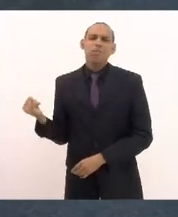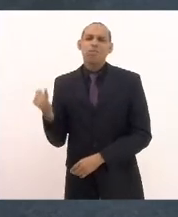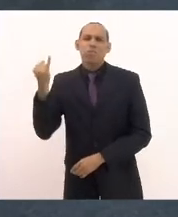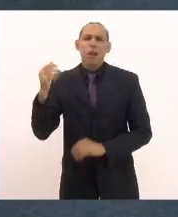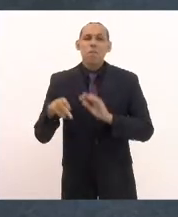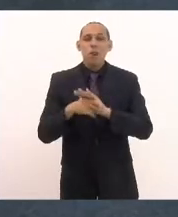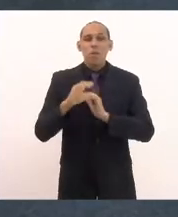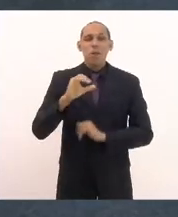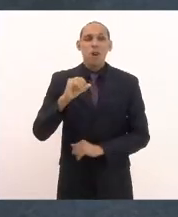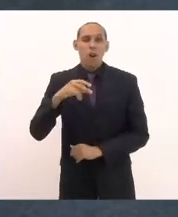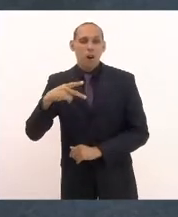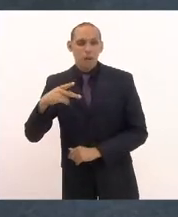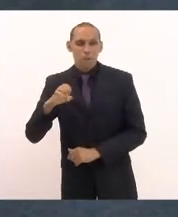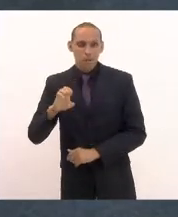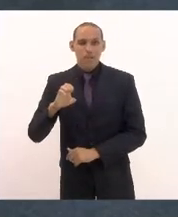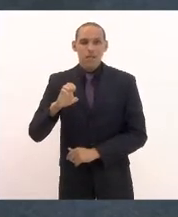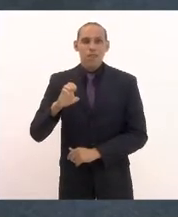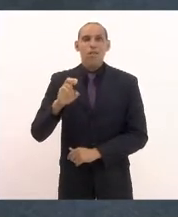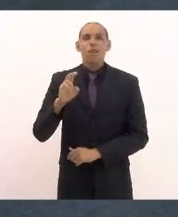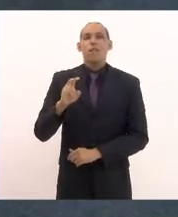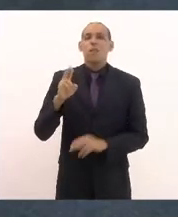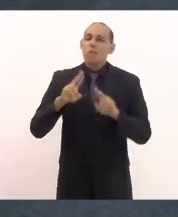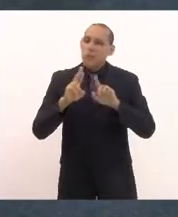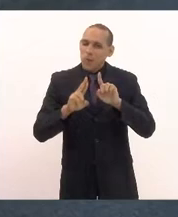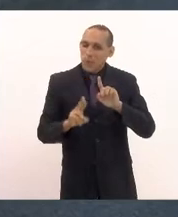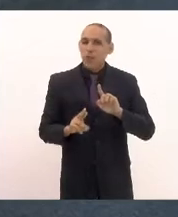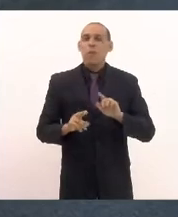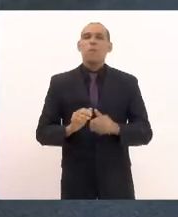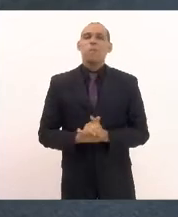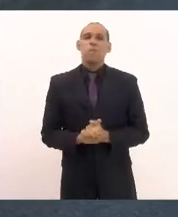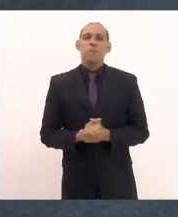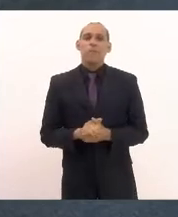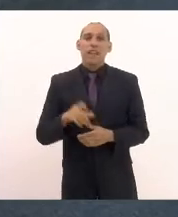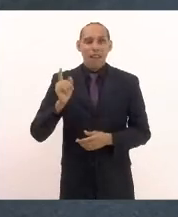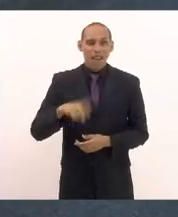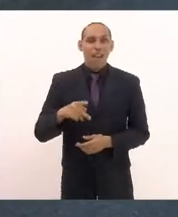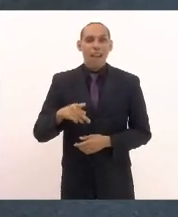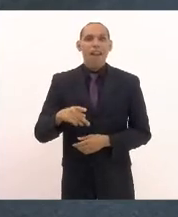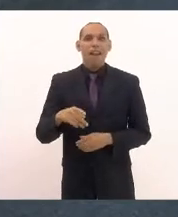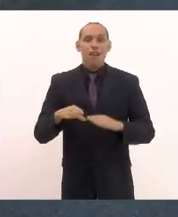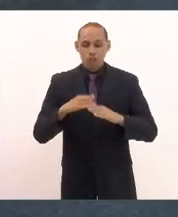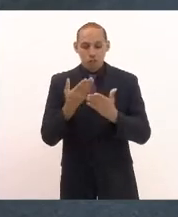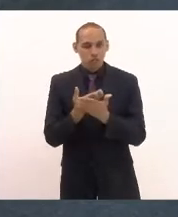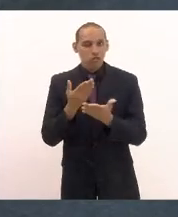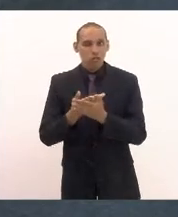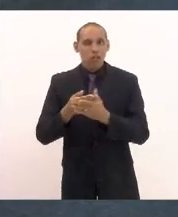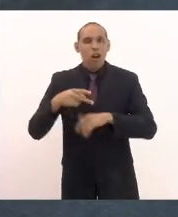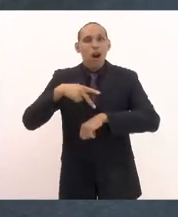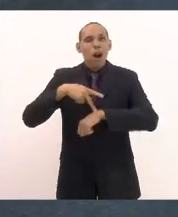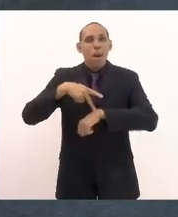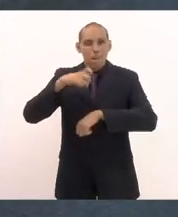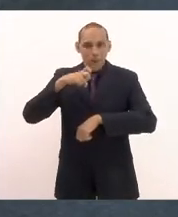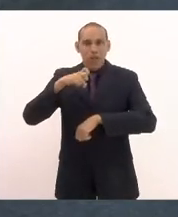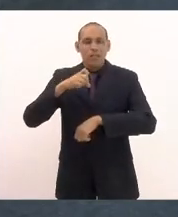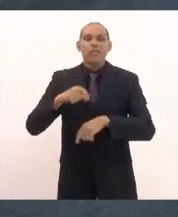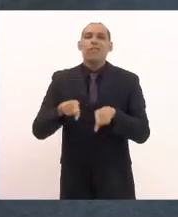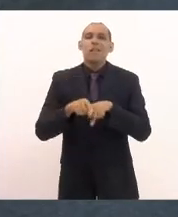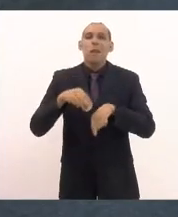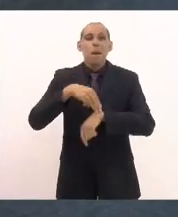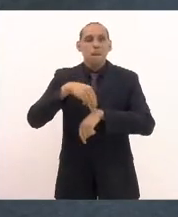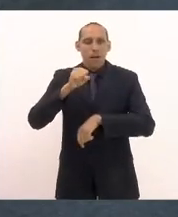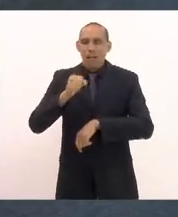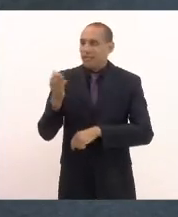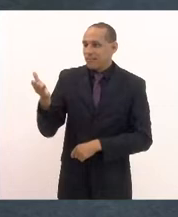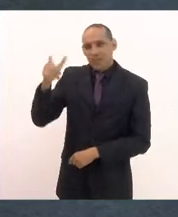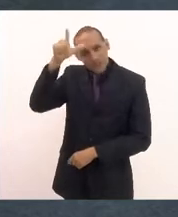COP-UFRJ, essa grande escola de pós-graduação, da qual, inclusive, é oriundo o deputado Luiz Paulo, onde fez o seu mestrado.